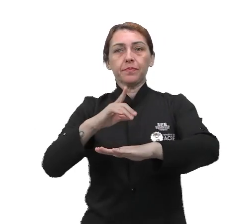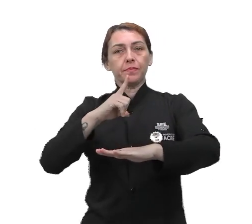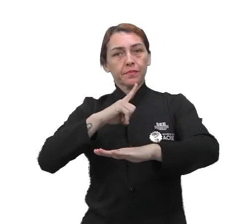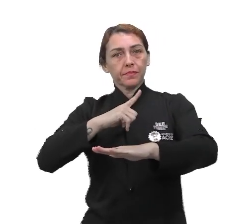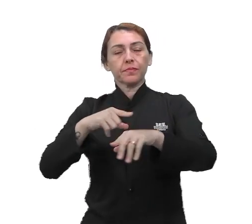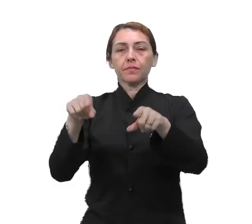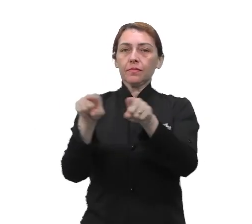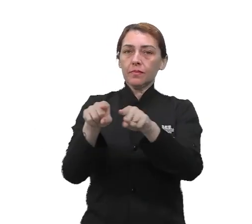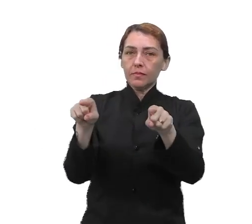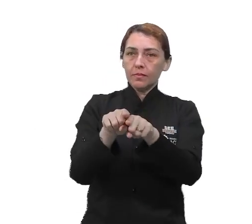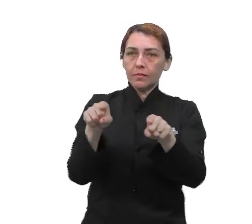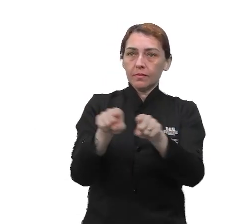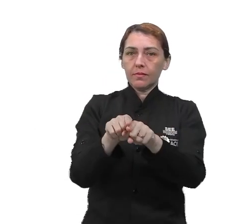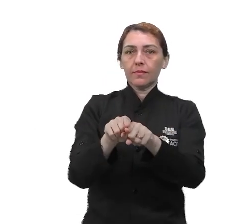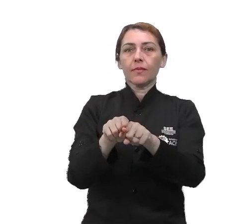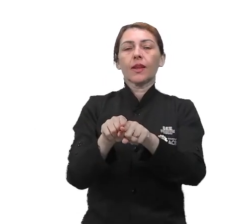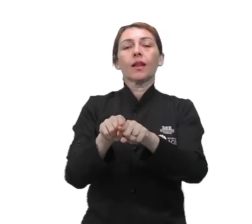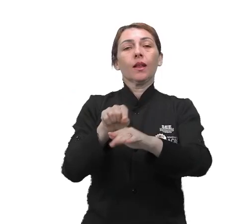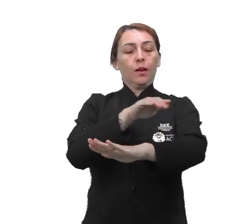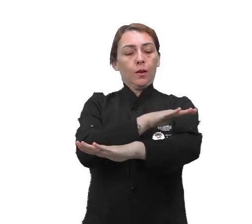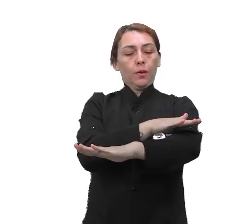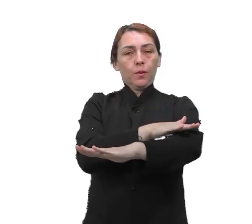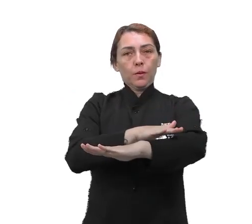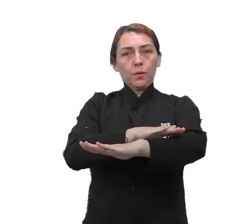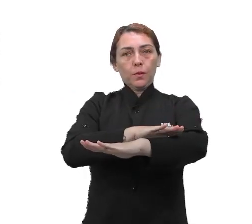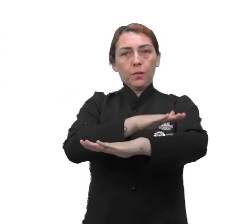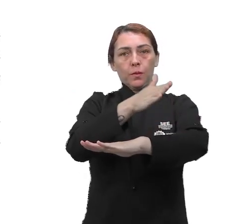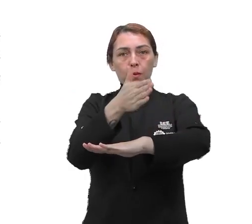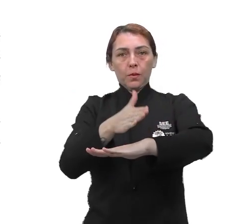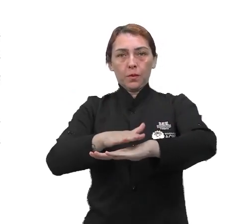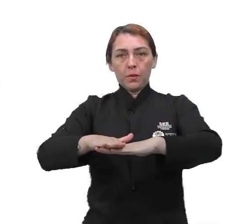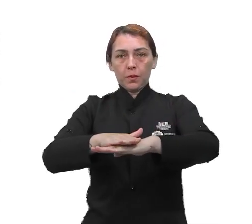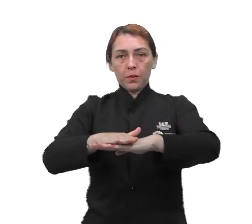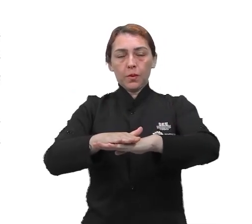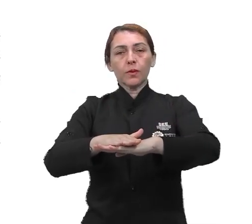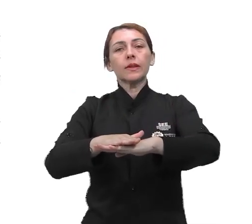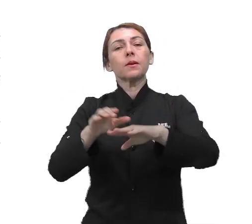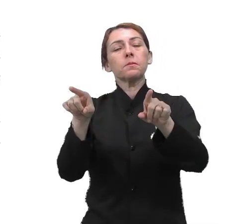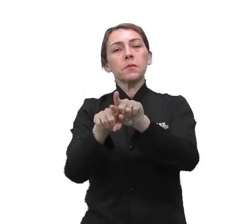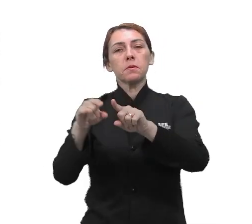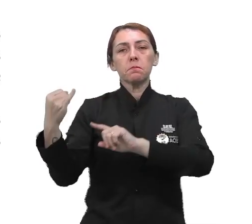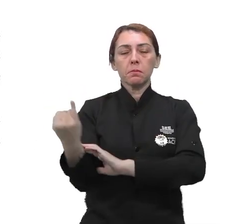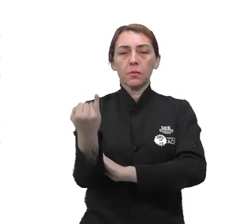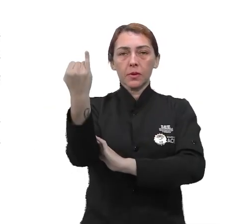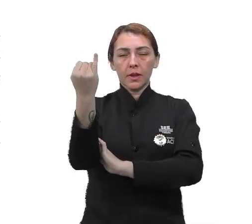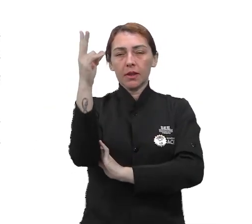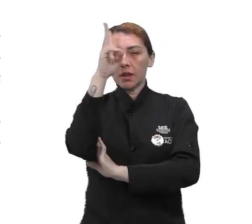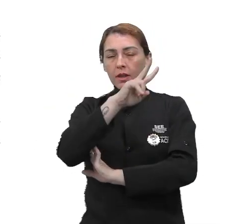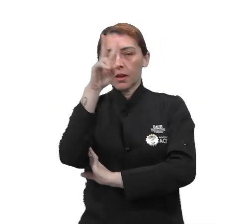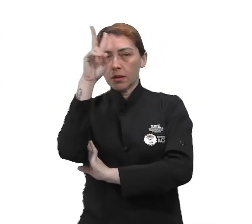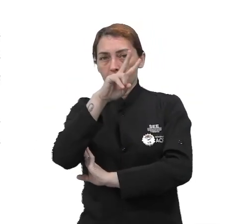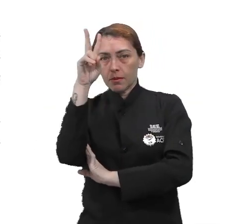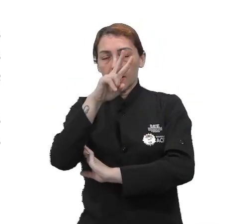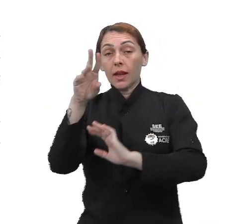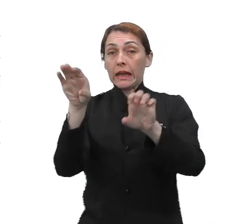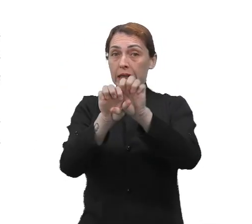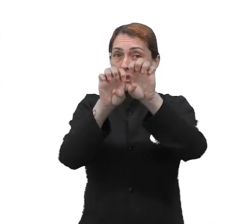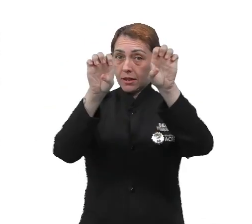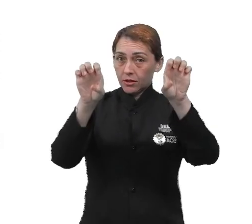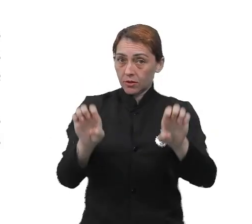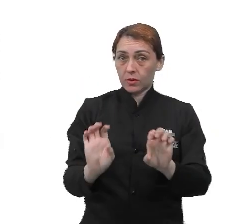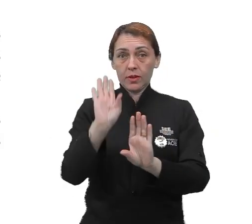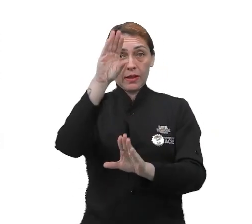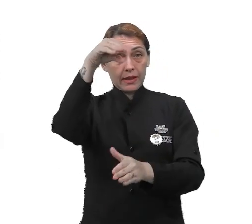aí também os planaltos. Outra coisa importante aí de ser lembrada é que as